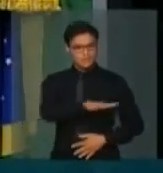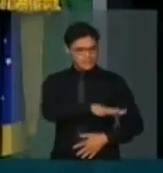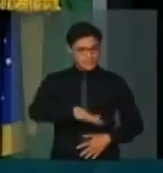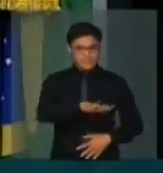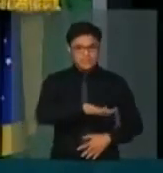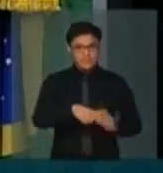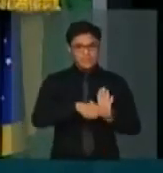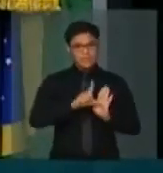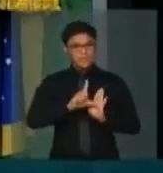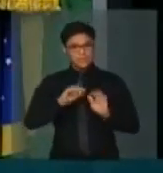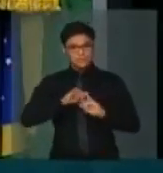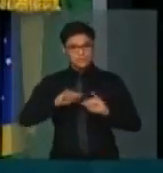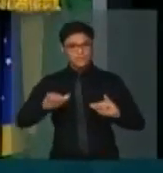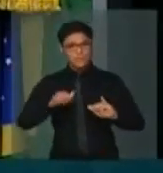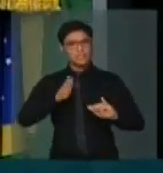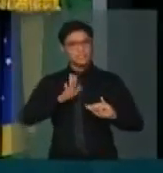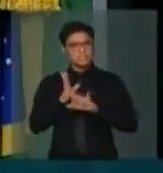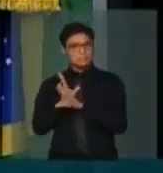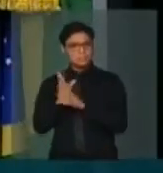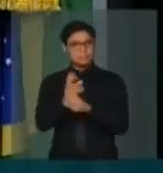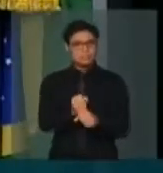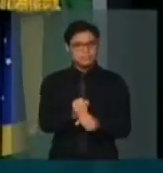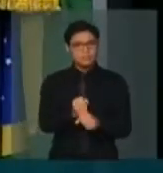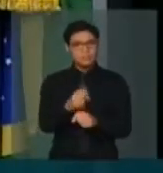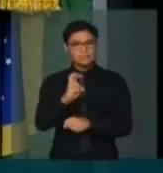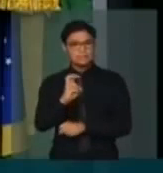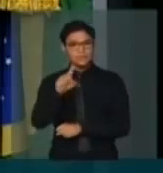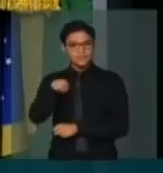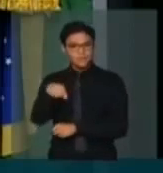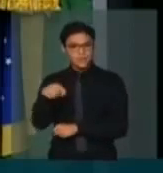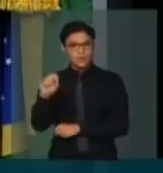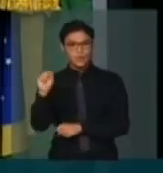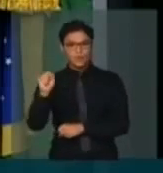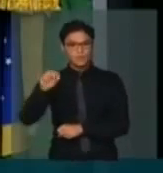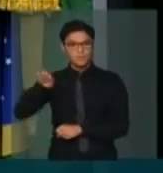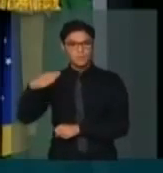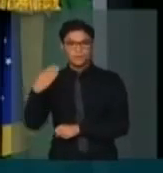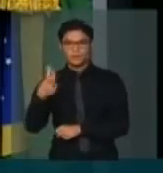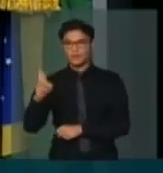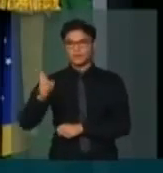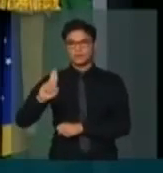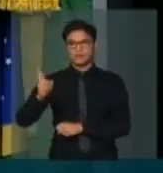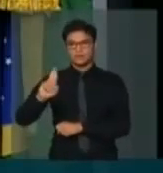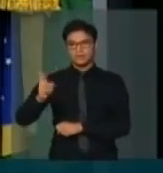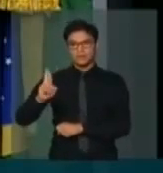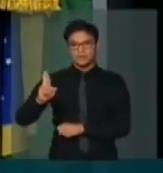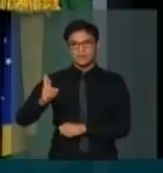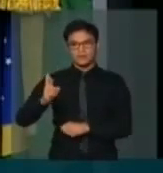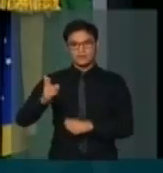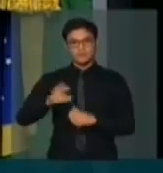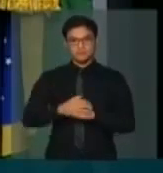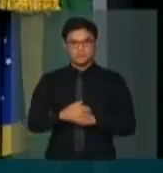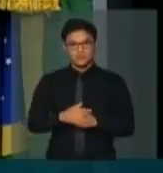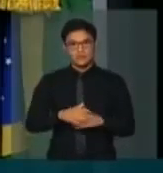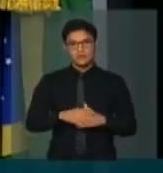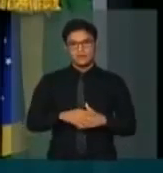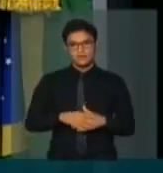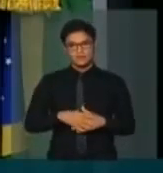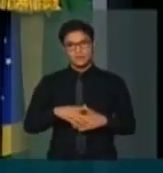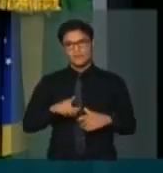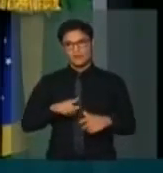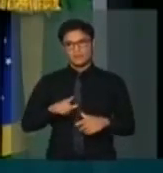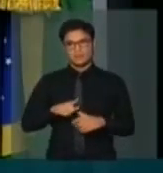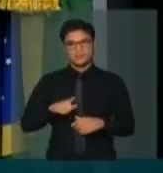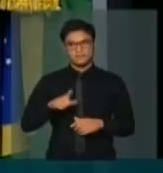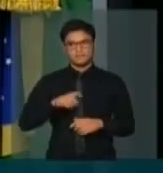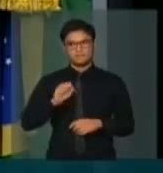eu aqui falei já somam 5,8 bilhões de reais entre janeiro e agosto desse ano.